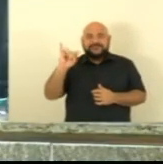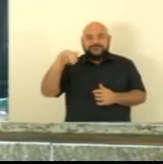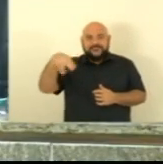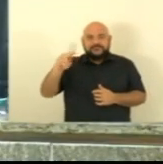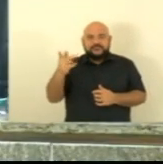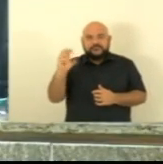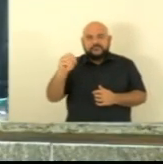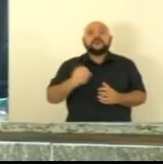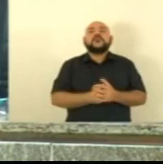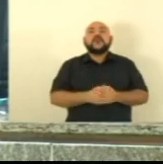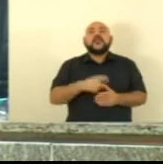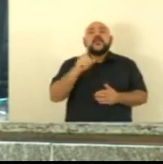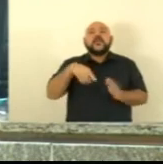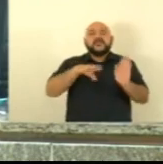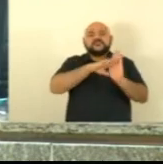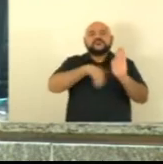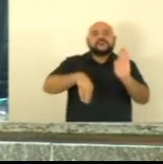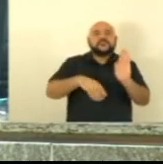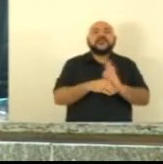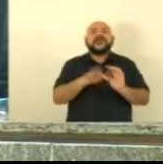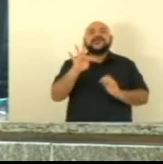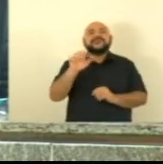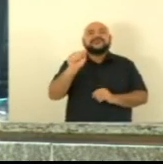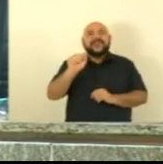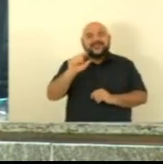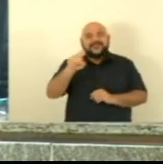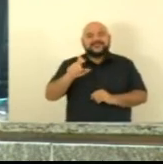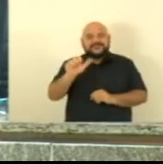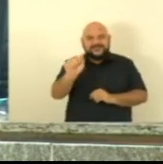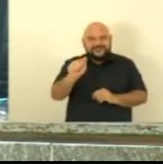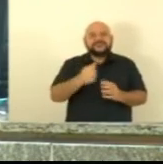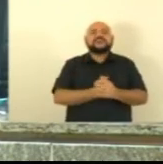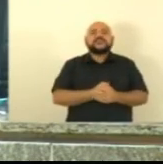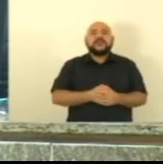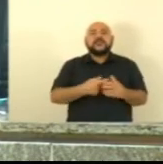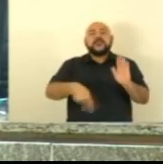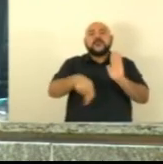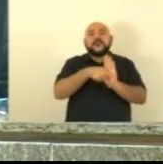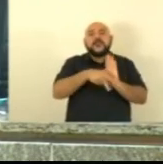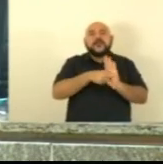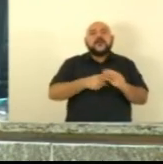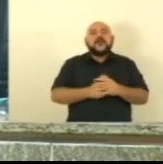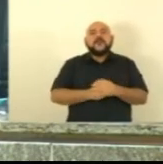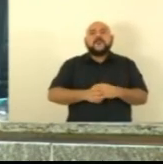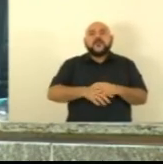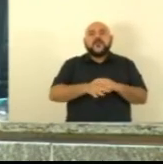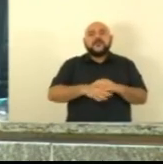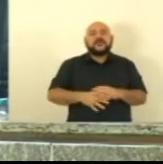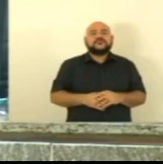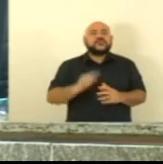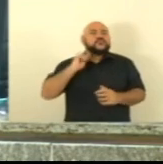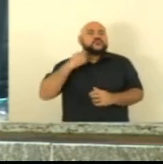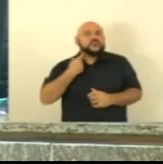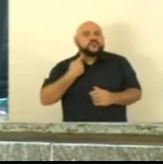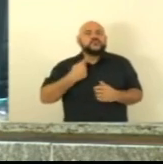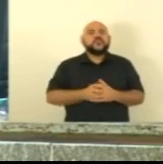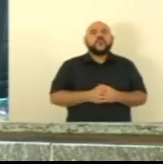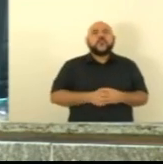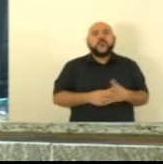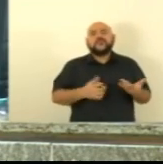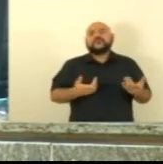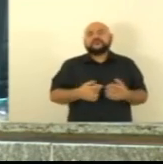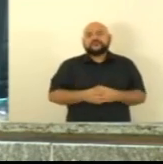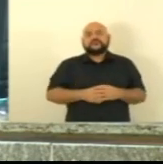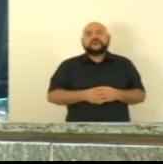templos religiosos no âmbito do Estado do Espírito Santo. Publicado no ar digital do dia 2/2/2023, nas comissões em conjunto de Justiça, Infraestrutura e